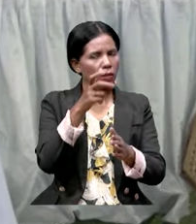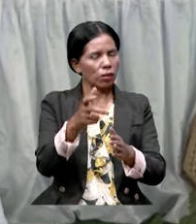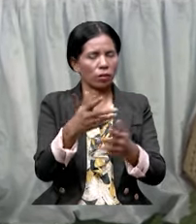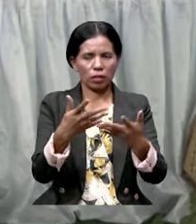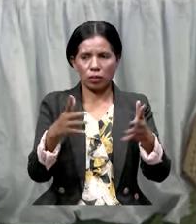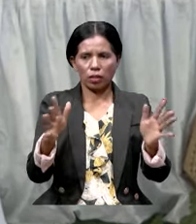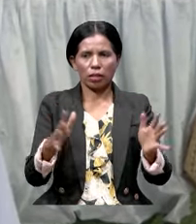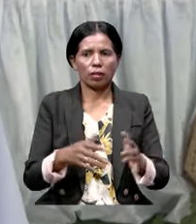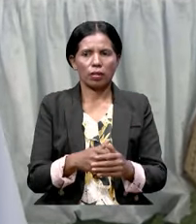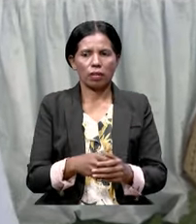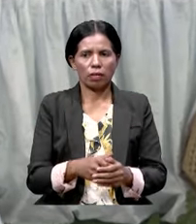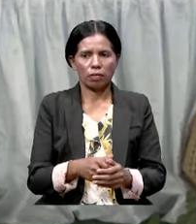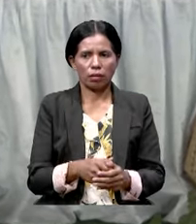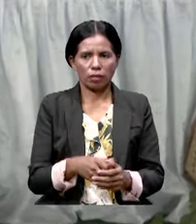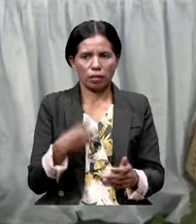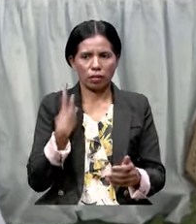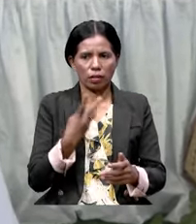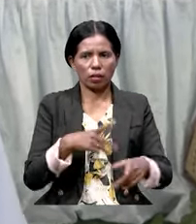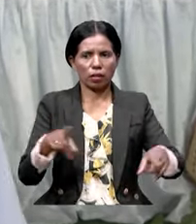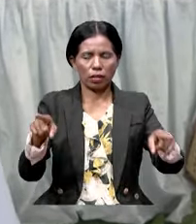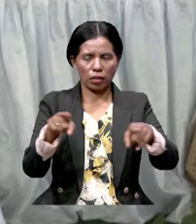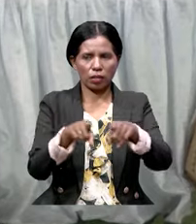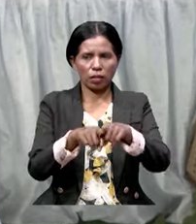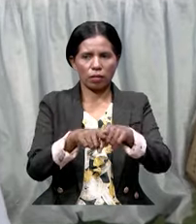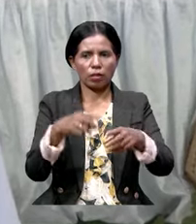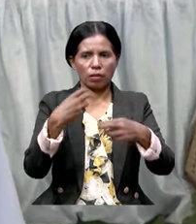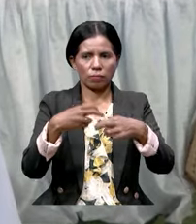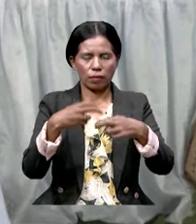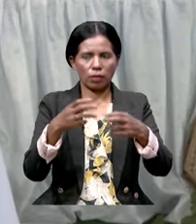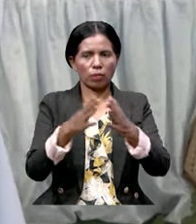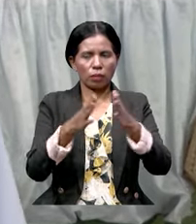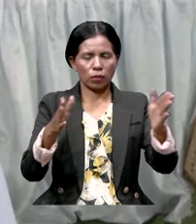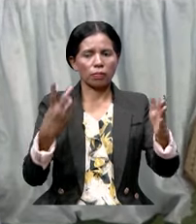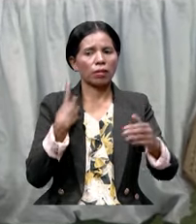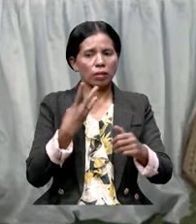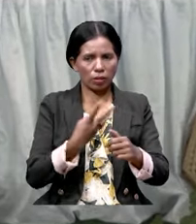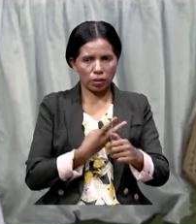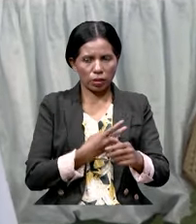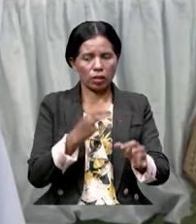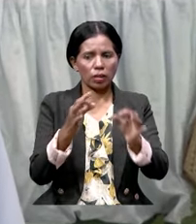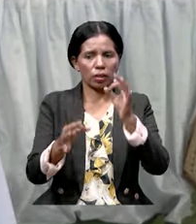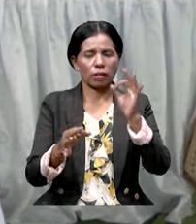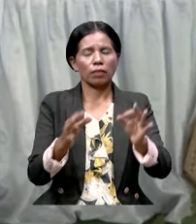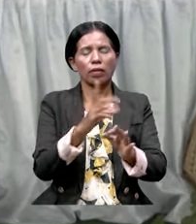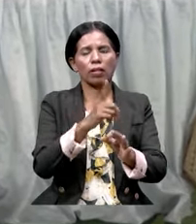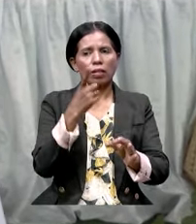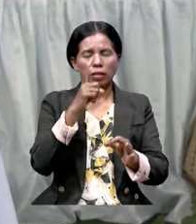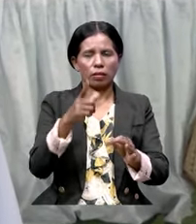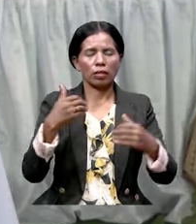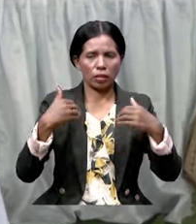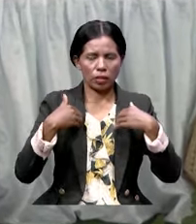liu tan nebe ne hanesan desafio bo tira maita quando linguagem se hanesan ne ia